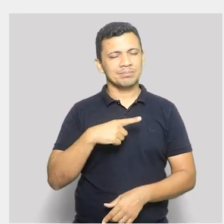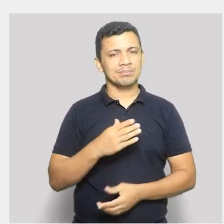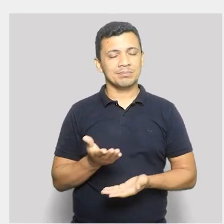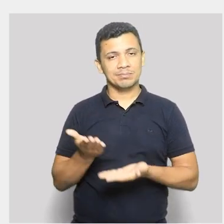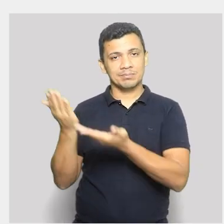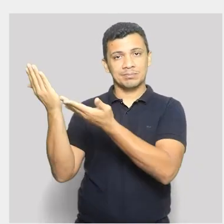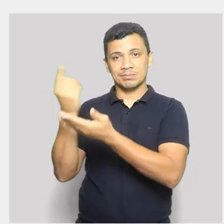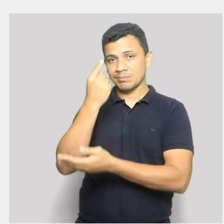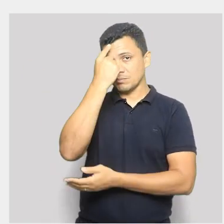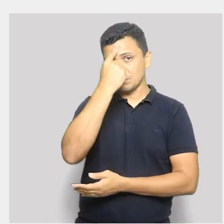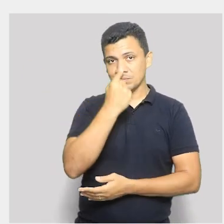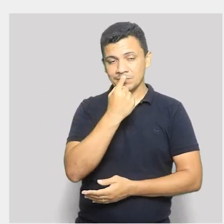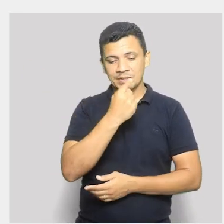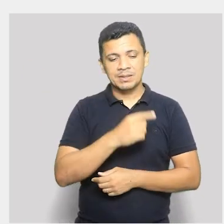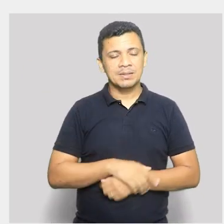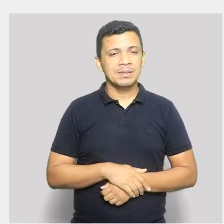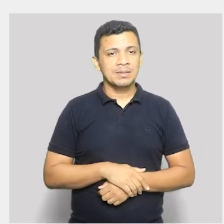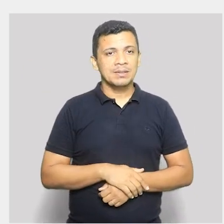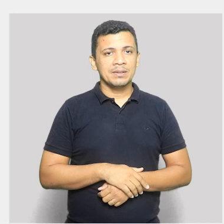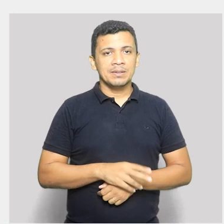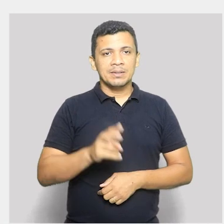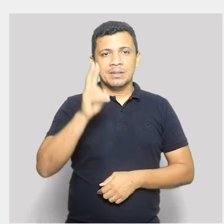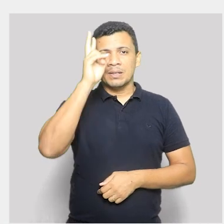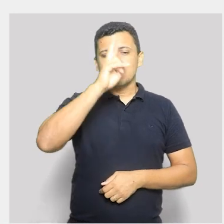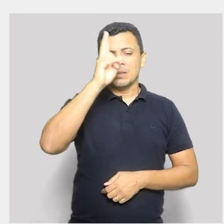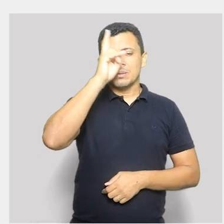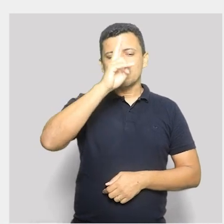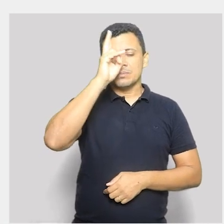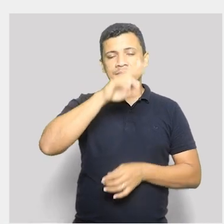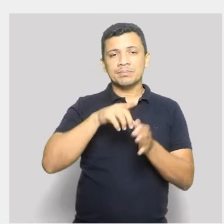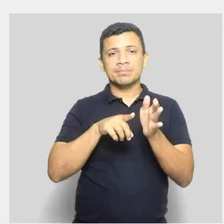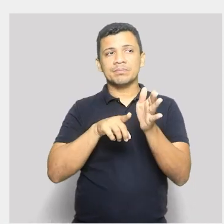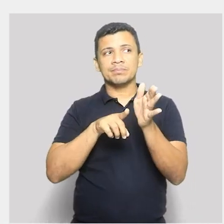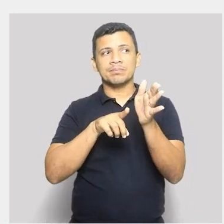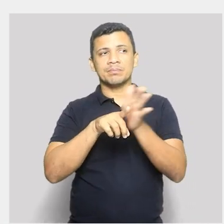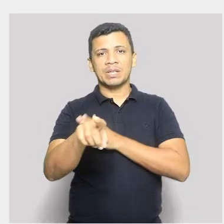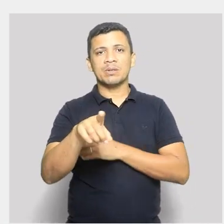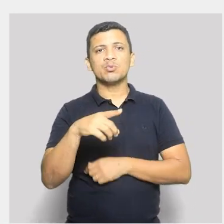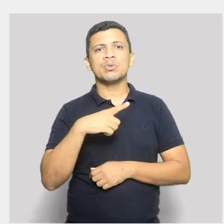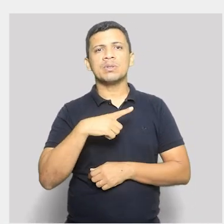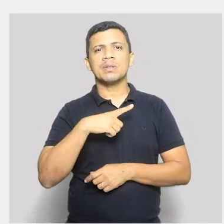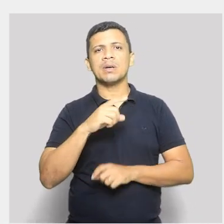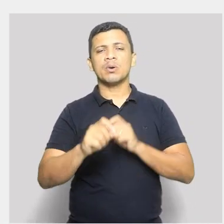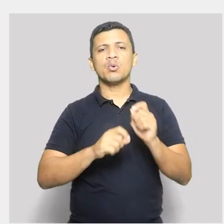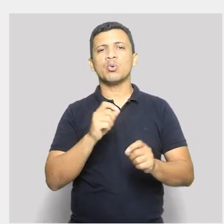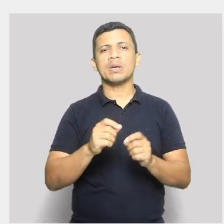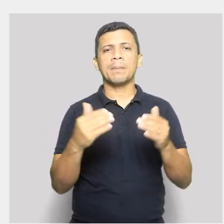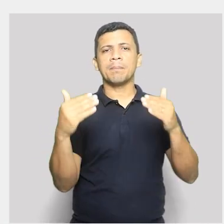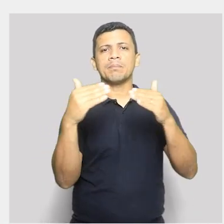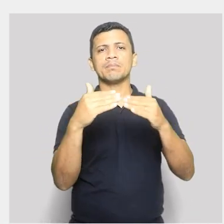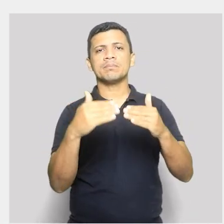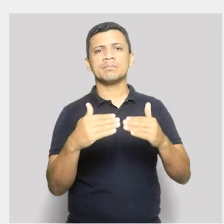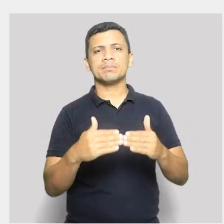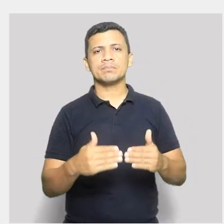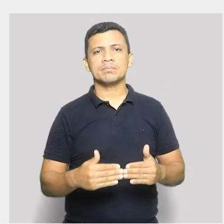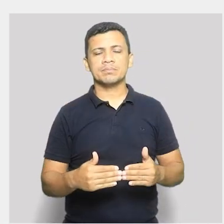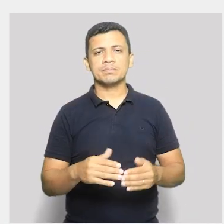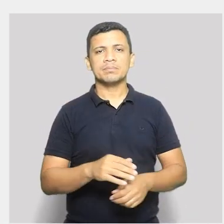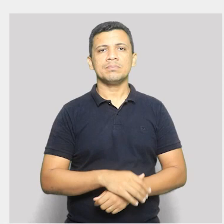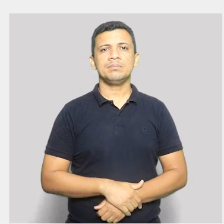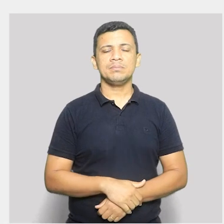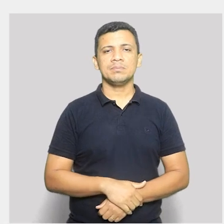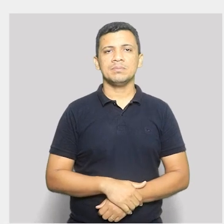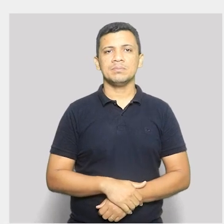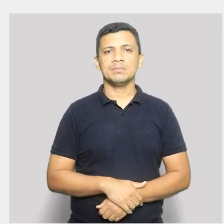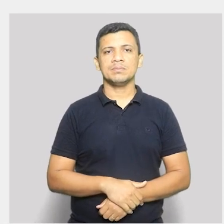nossa imagenzinha, tá? Lembrando, ó, que nossas questões, elas vão estar sempre associadas, tá, pessoal? Elas vão estar sempre associadas